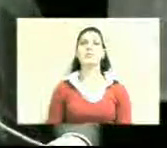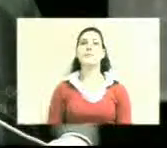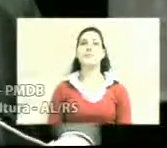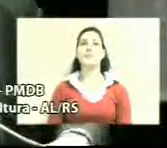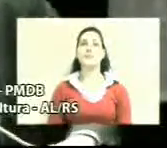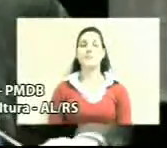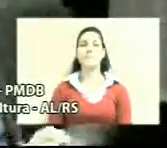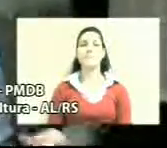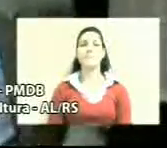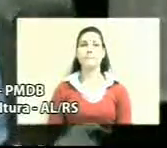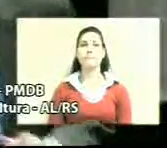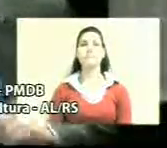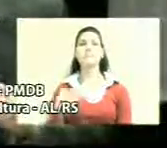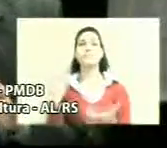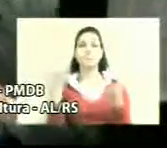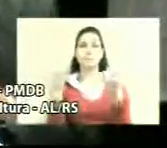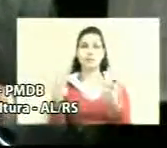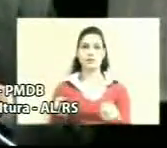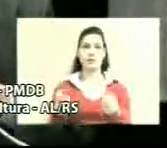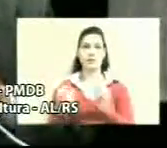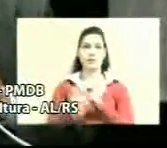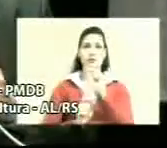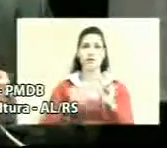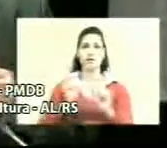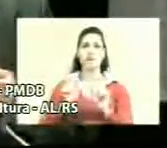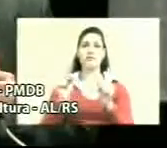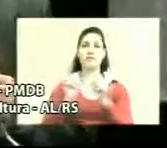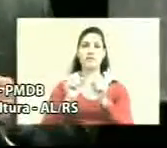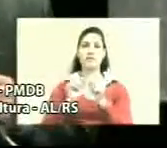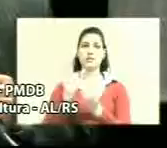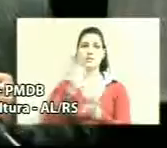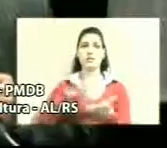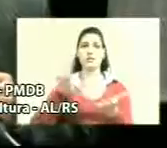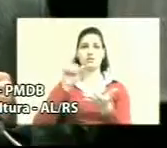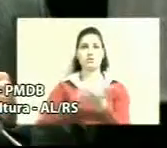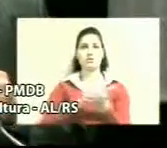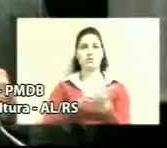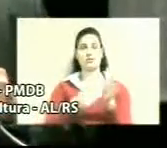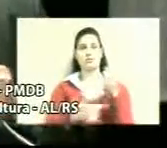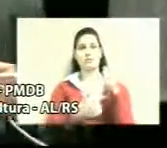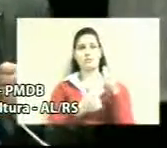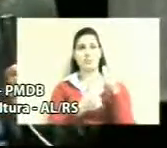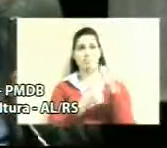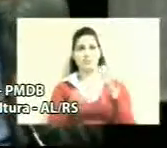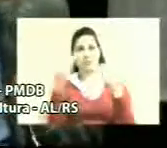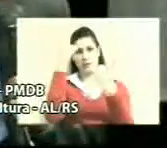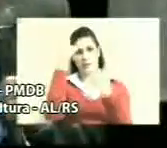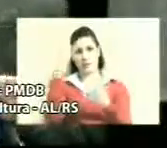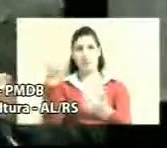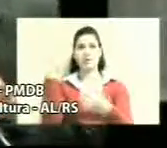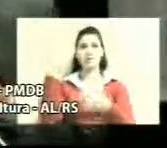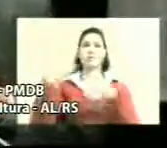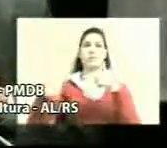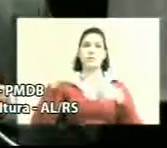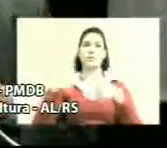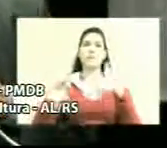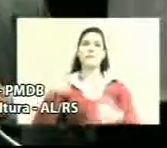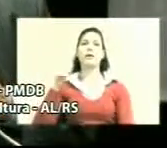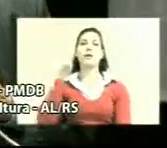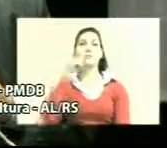Fui bem, viu, Alaor? Eu queria, na realidade, fazer um registro também agradecendo o trabalho da senadora Ana